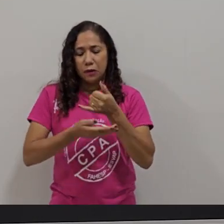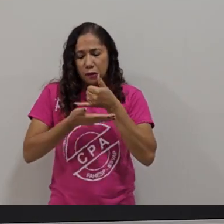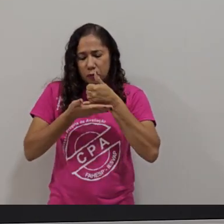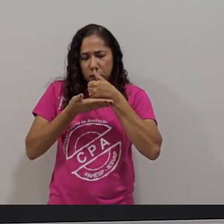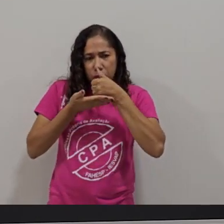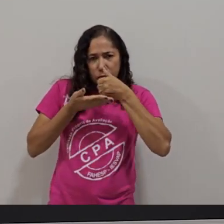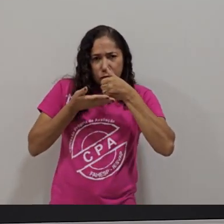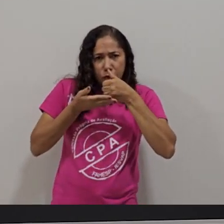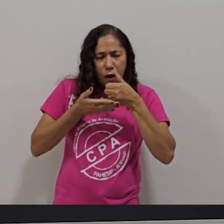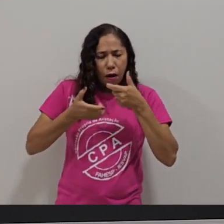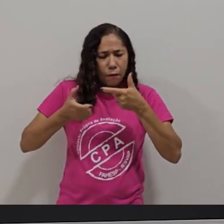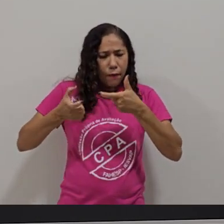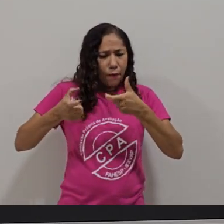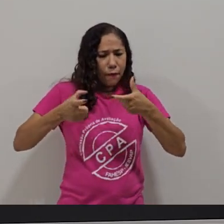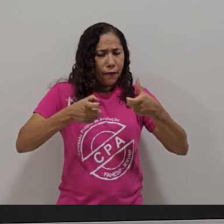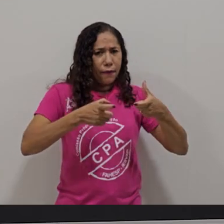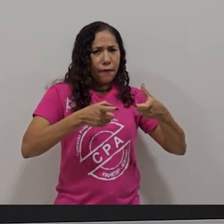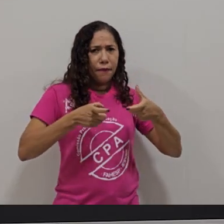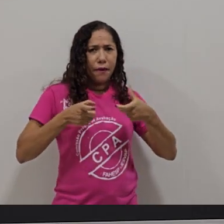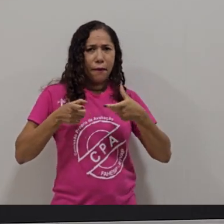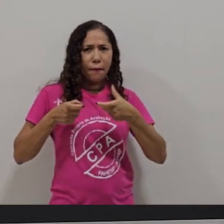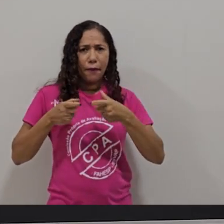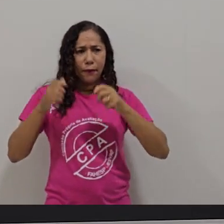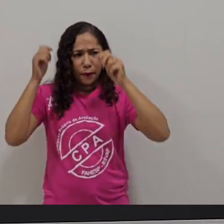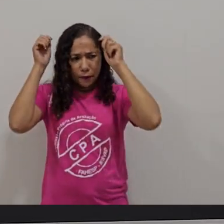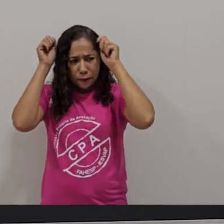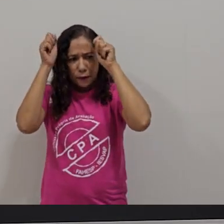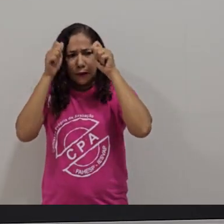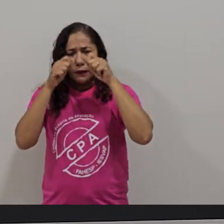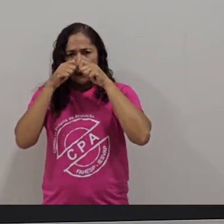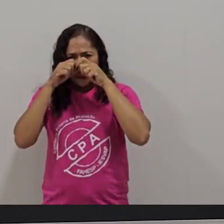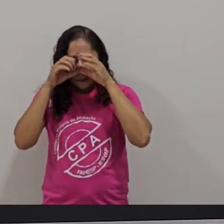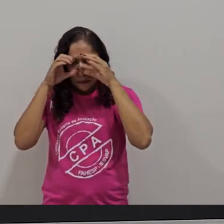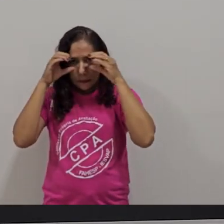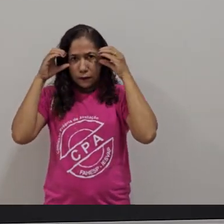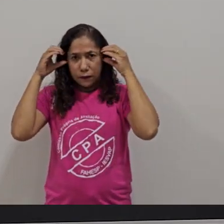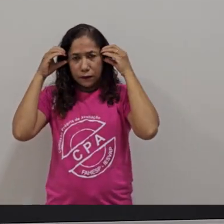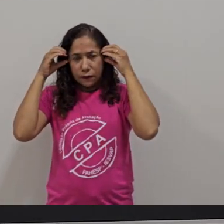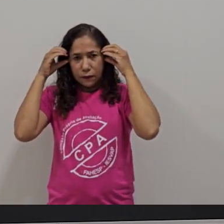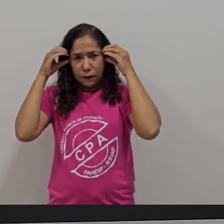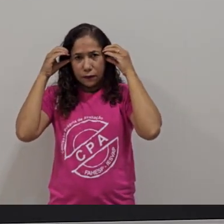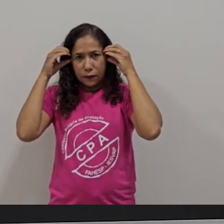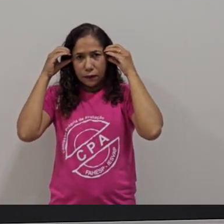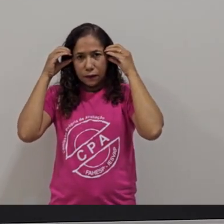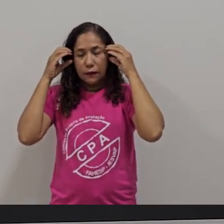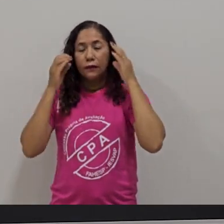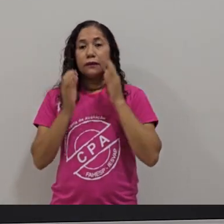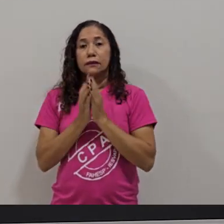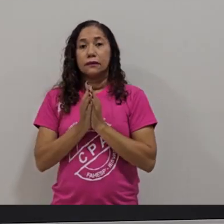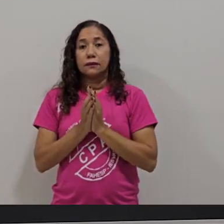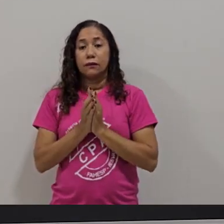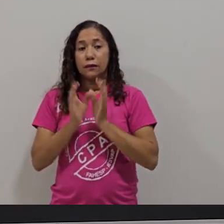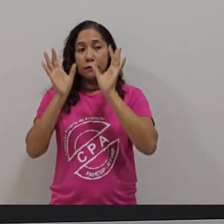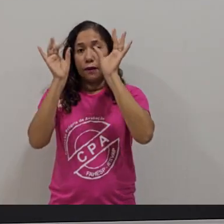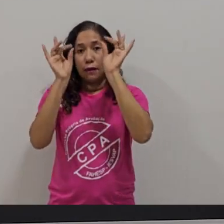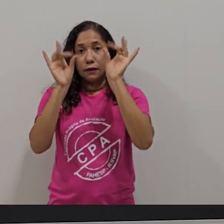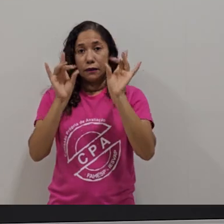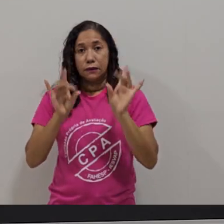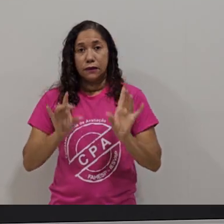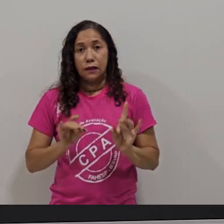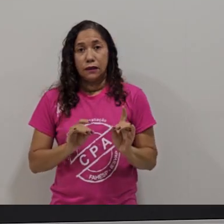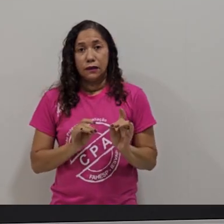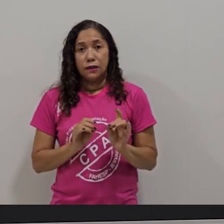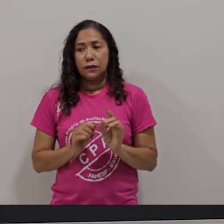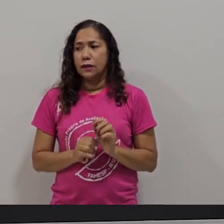entorpecente, arma e tudo, né? Porque eles estavam encapuzados, os policiais, né? Que estavam numa operação especial. Aí